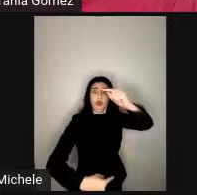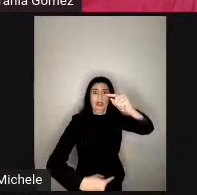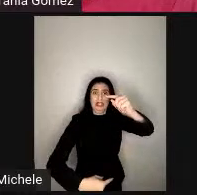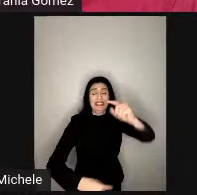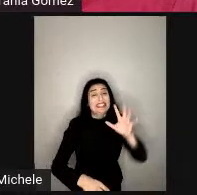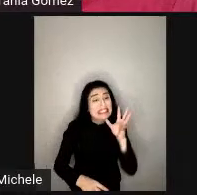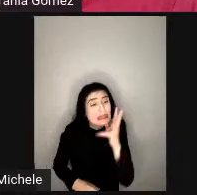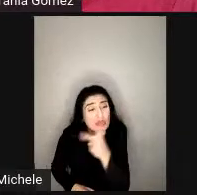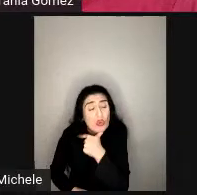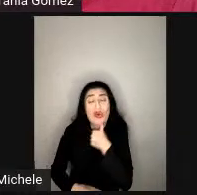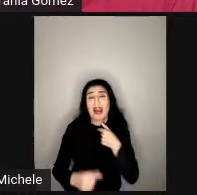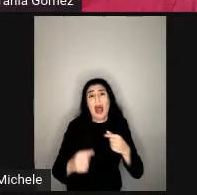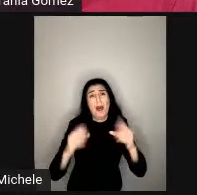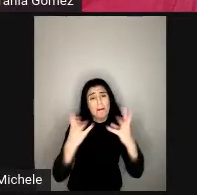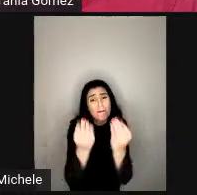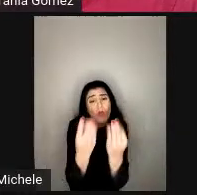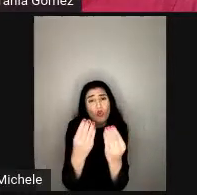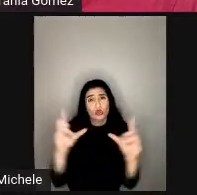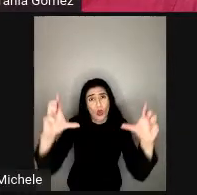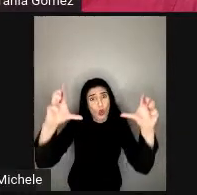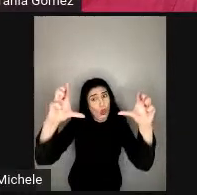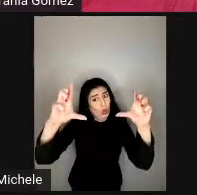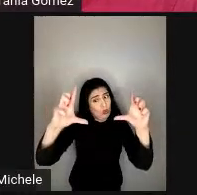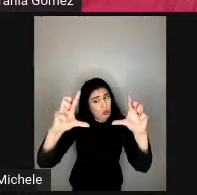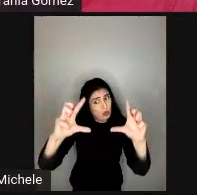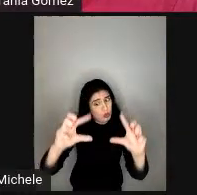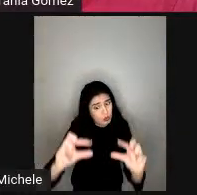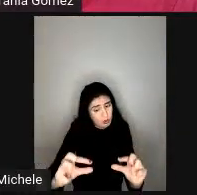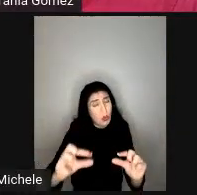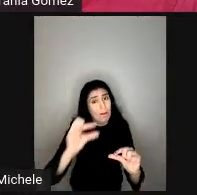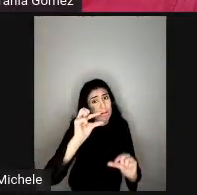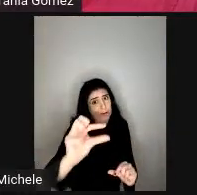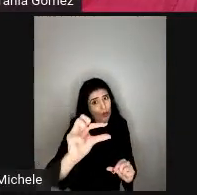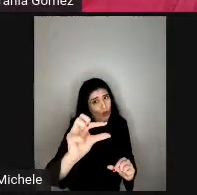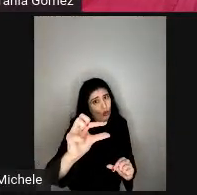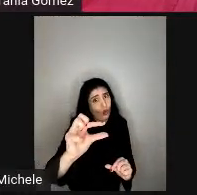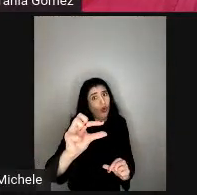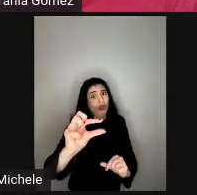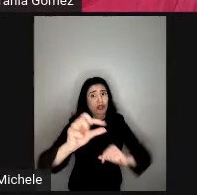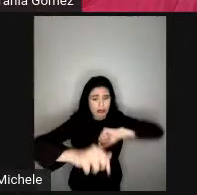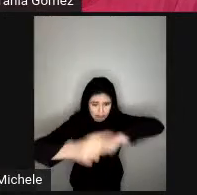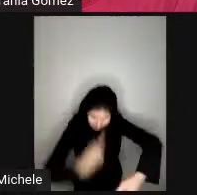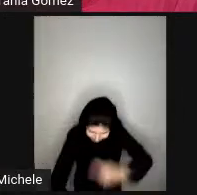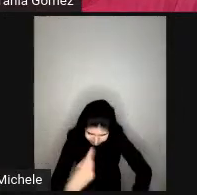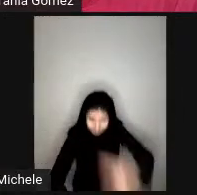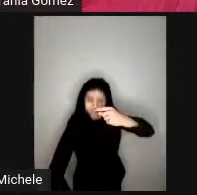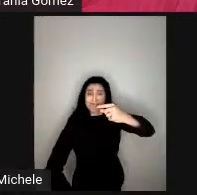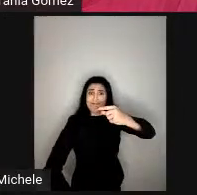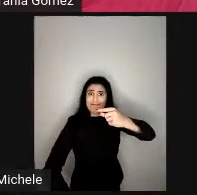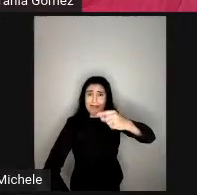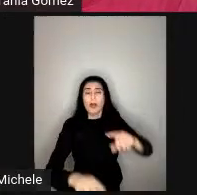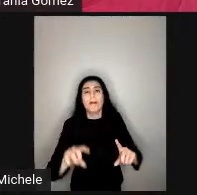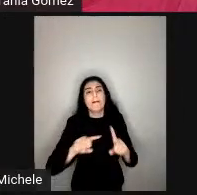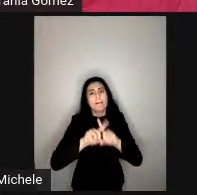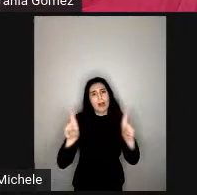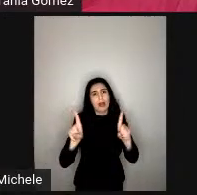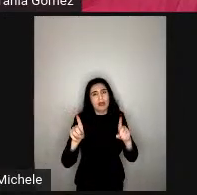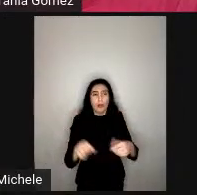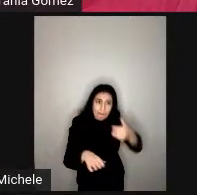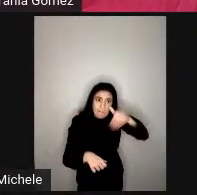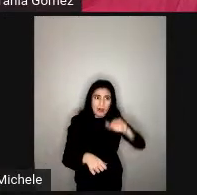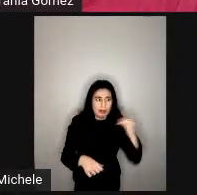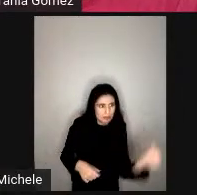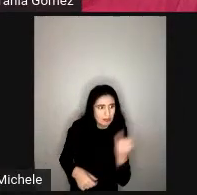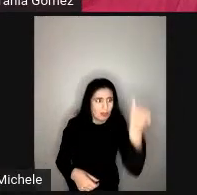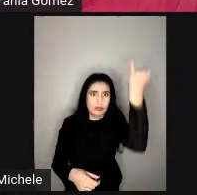não tem dúvida que a gente tem muita coisa importante para fazer. Mas se a gente não cuidar das mais importantes neste momento, as outras